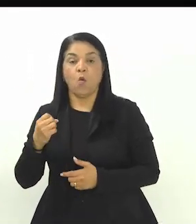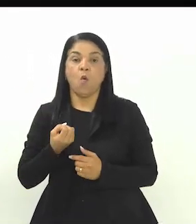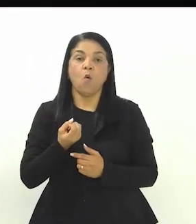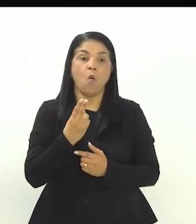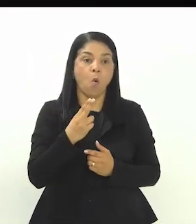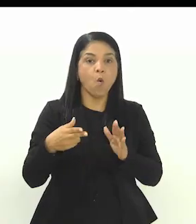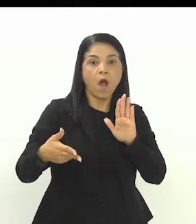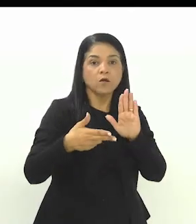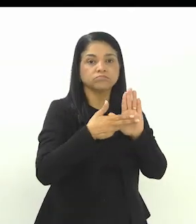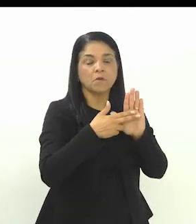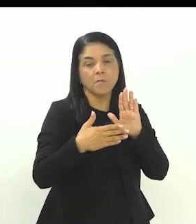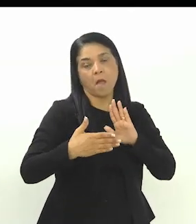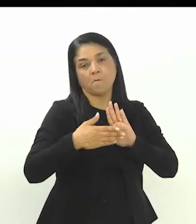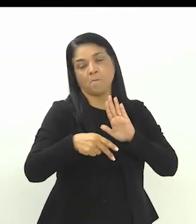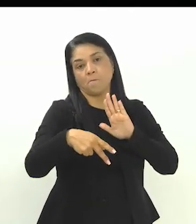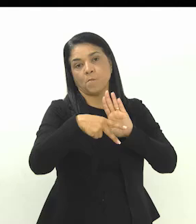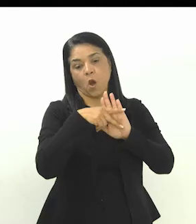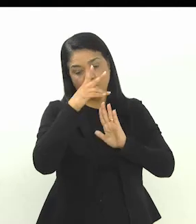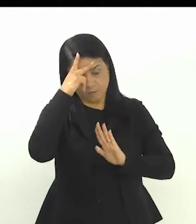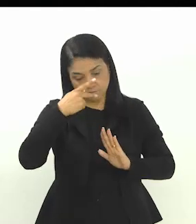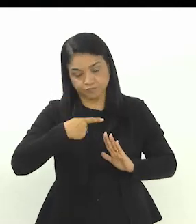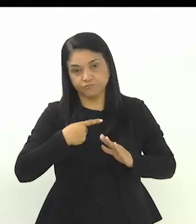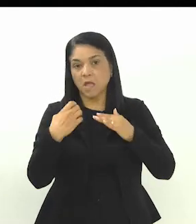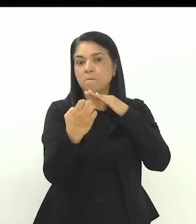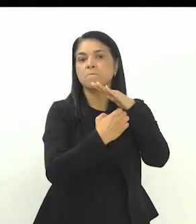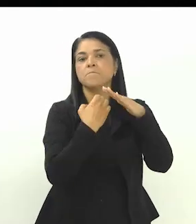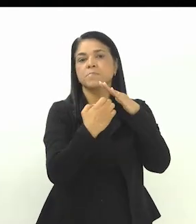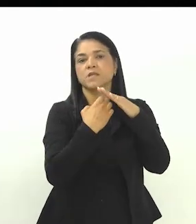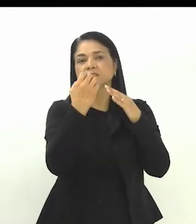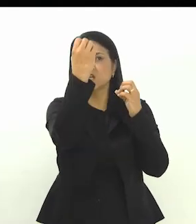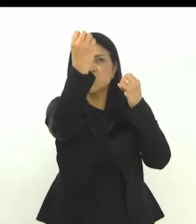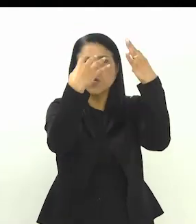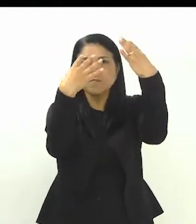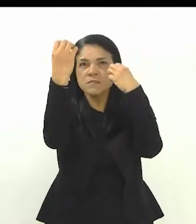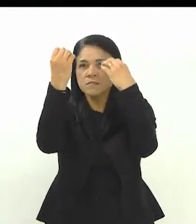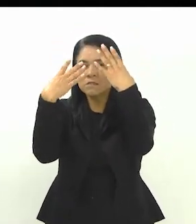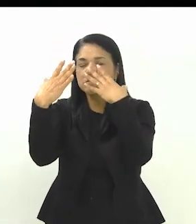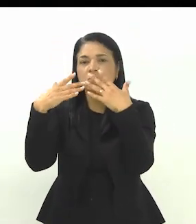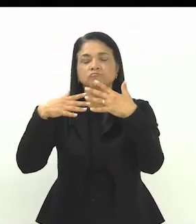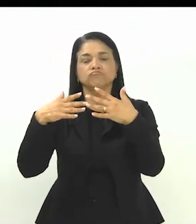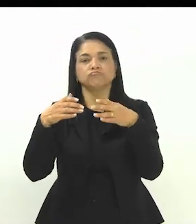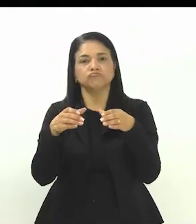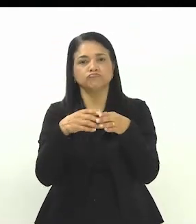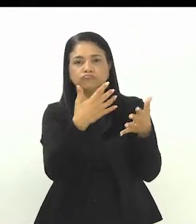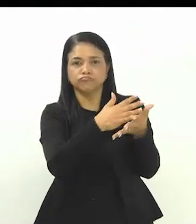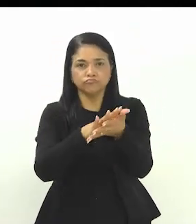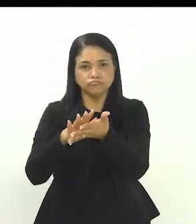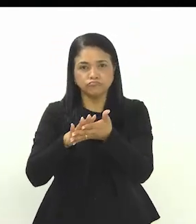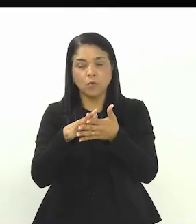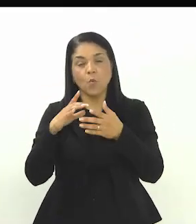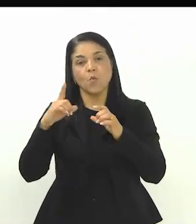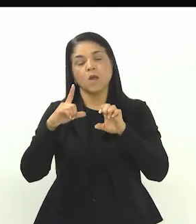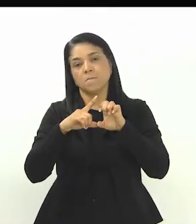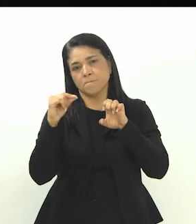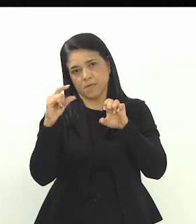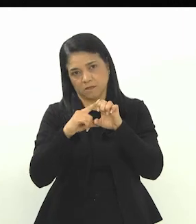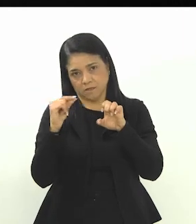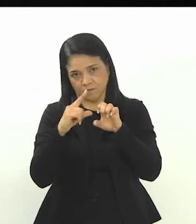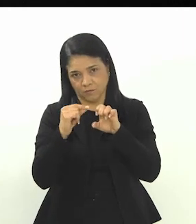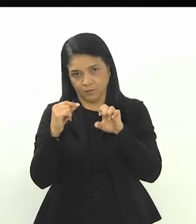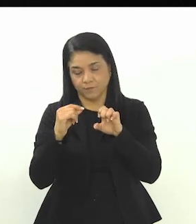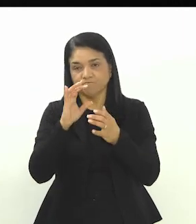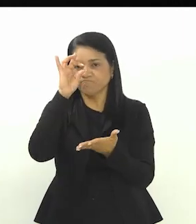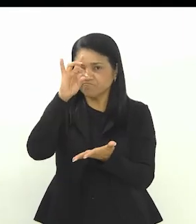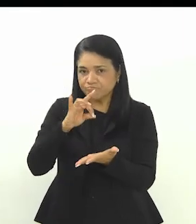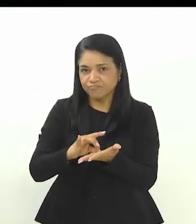eu assumiria esse papel de ser o iluminador de uma escola, realmente... Ser um empreendedor. Né? Ser um